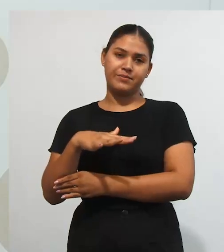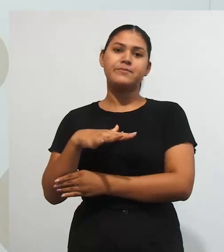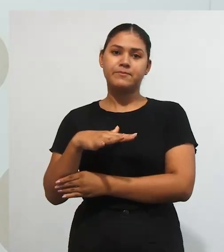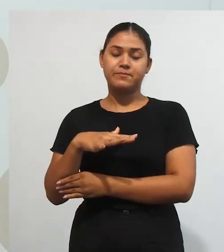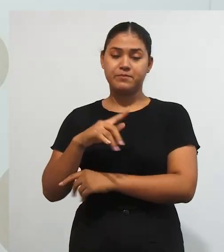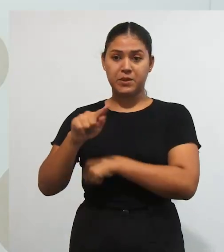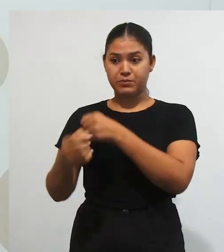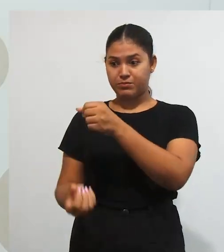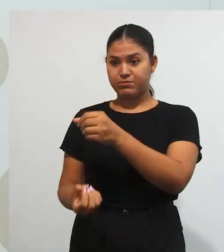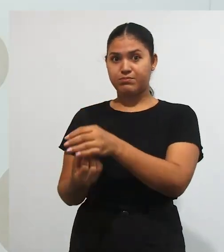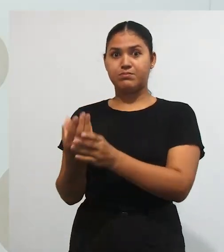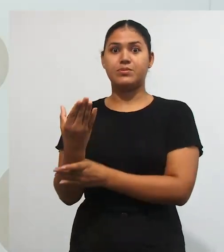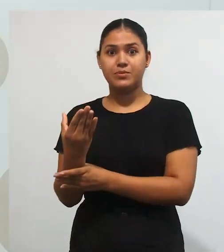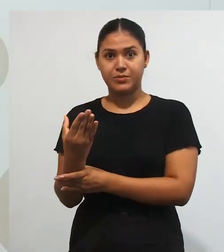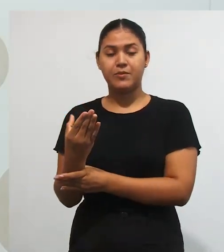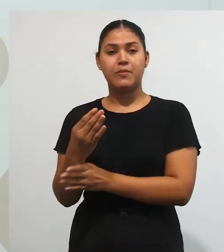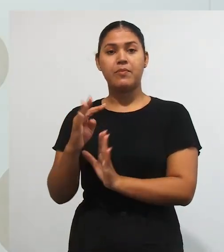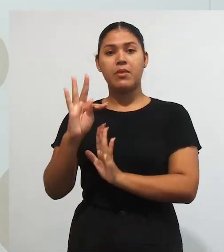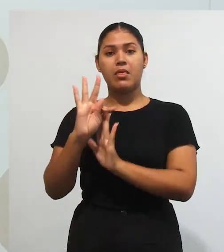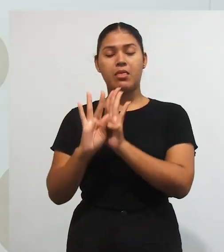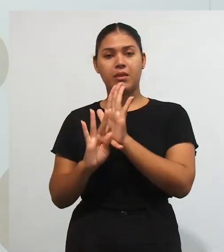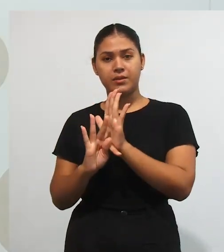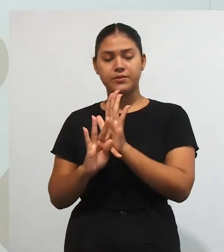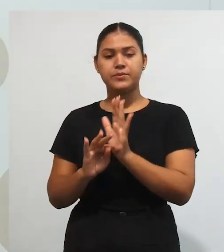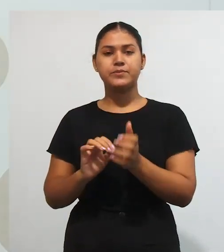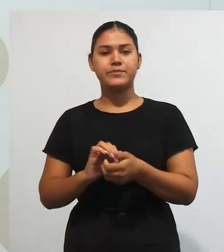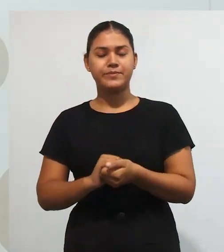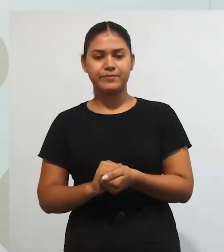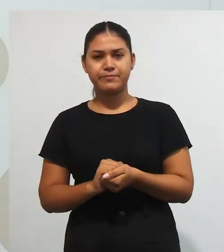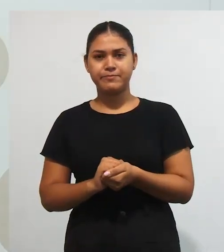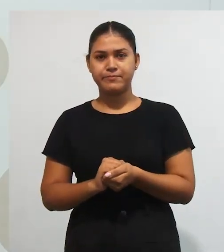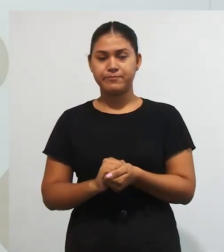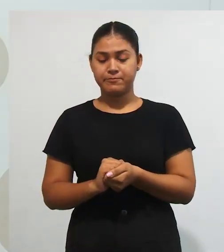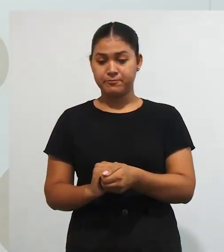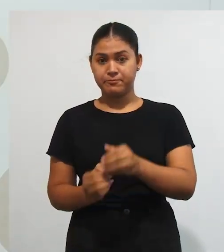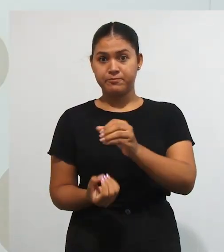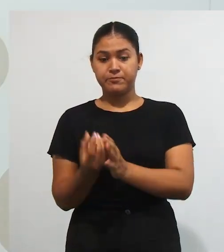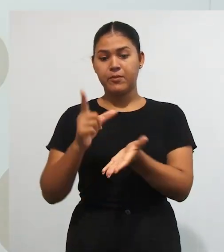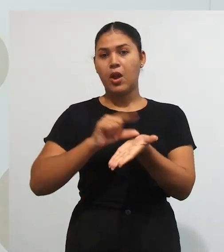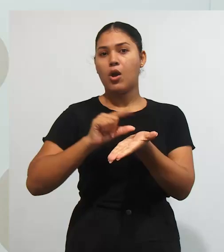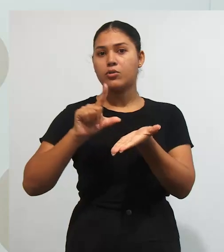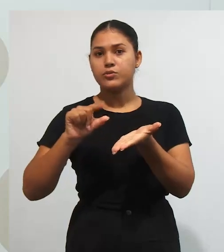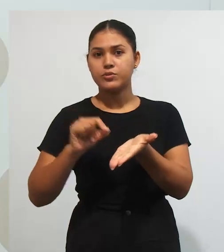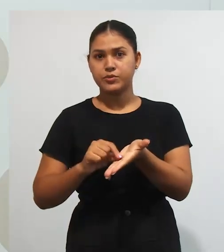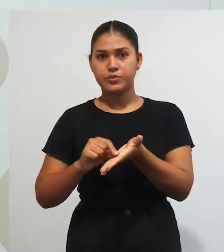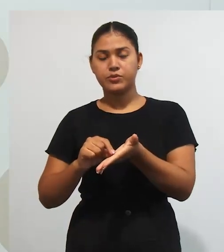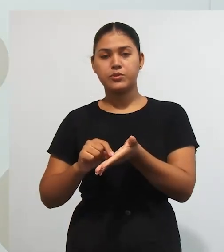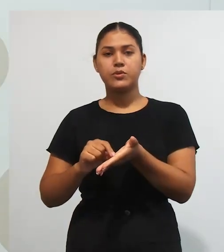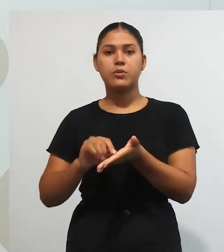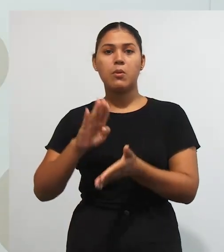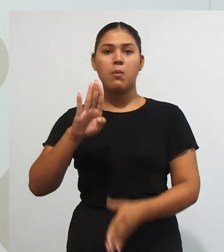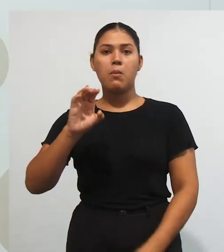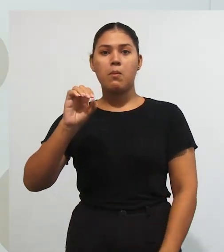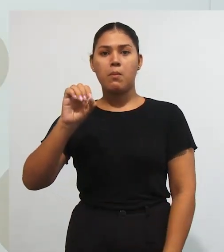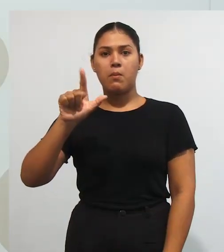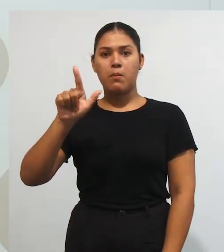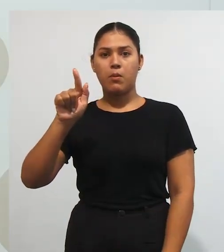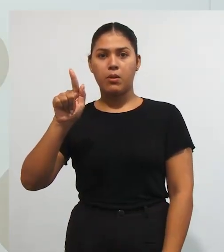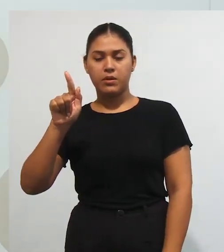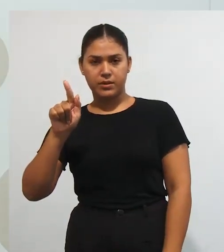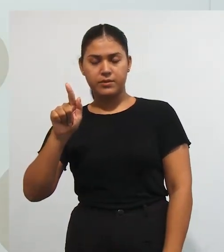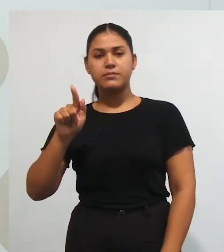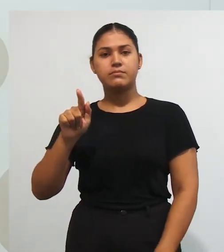resultou em uma tese cujo título é A Criação de Artigos de Opinião em Blog, Enunciados Argumentativos para a Constituição